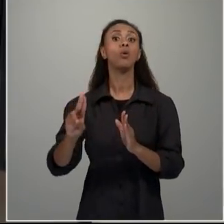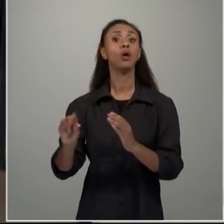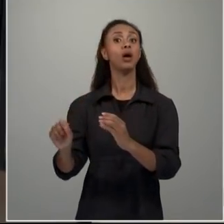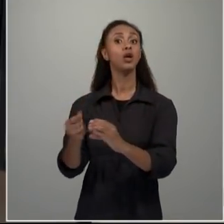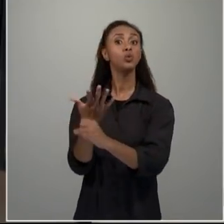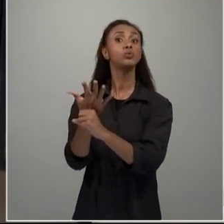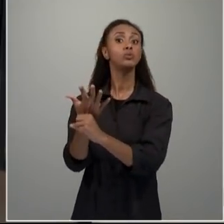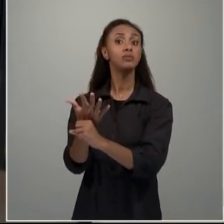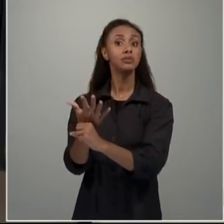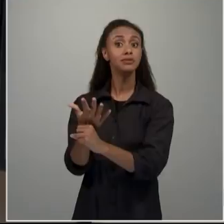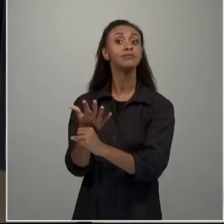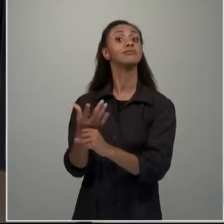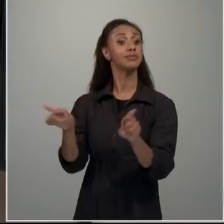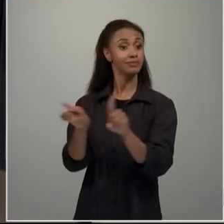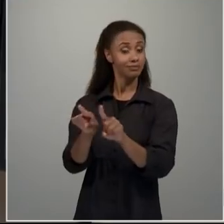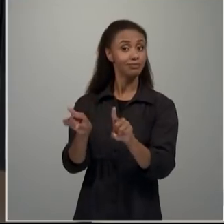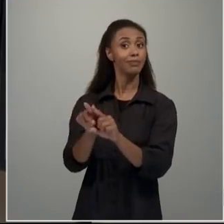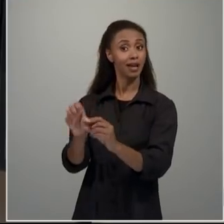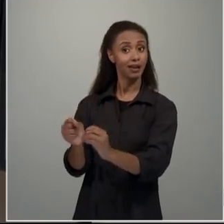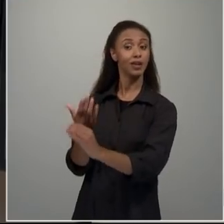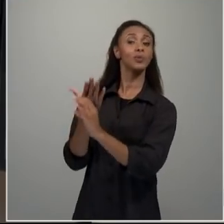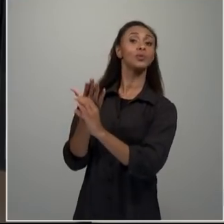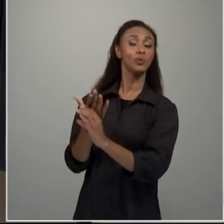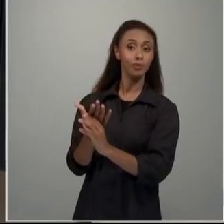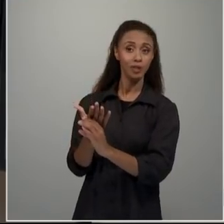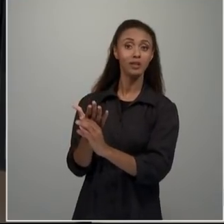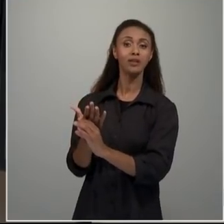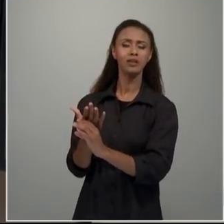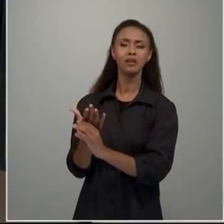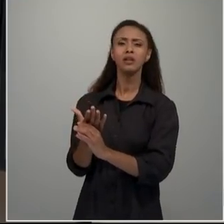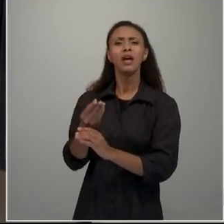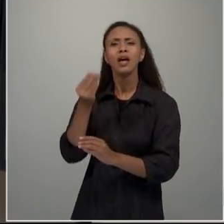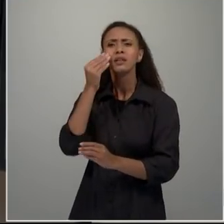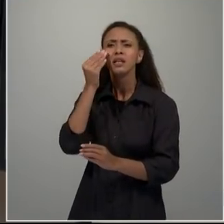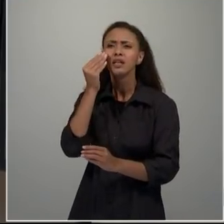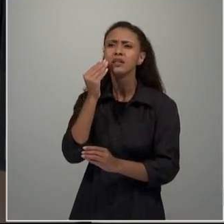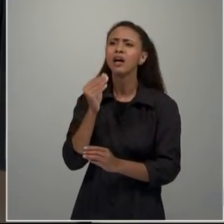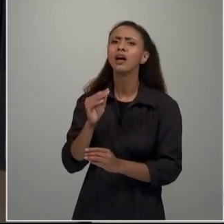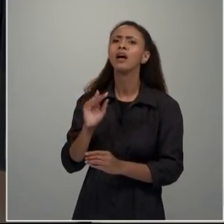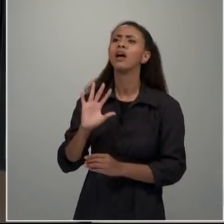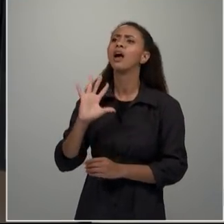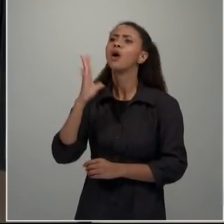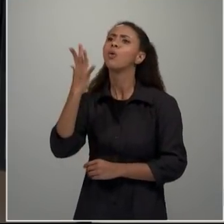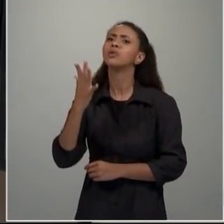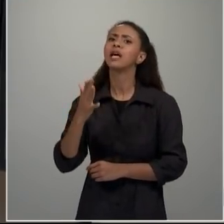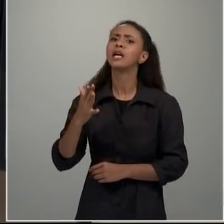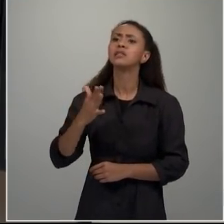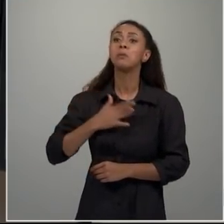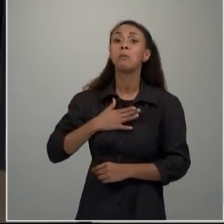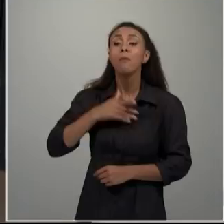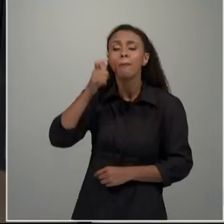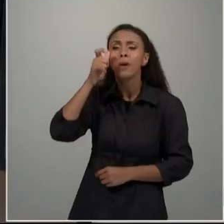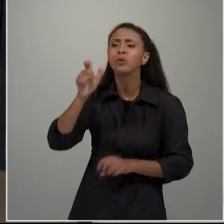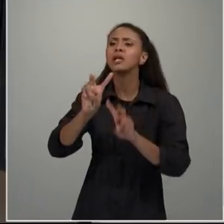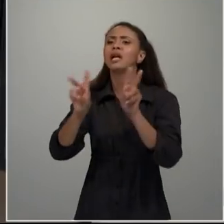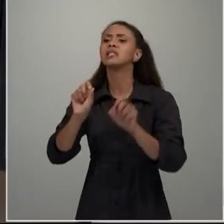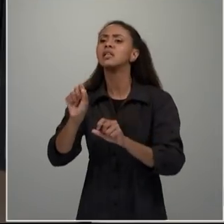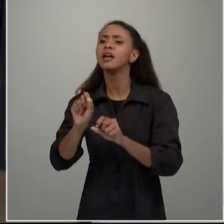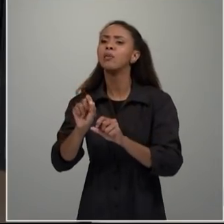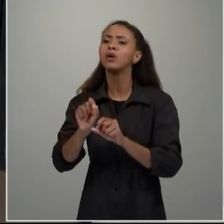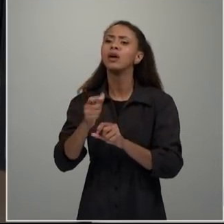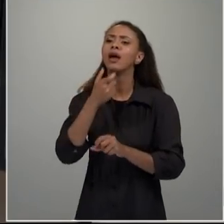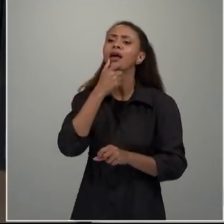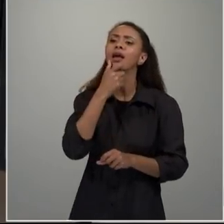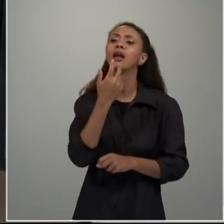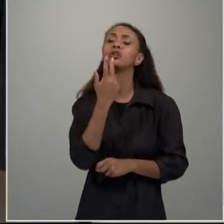tenta entender o que está acontecendo dentro da sua área de interesse e que seja fora faça uma